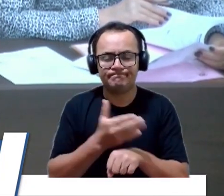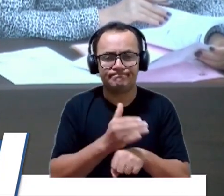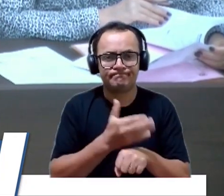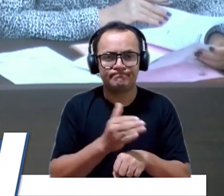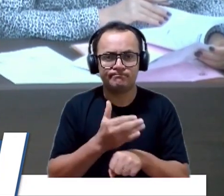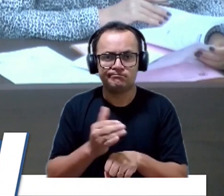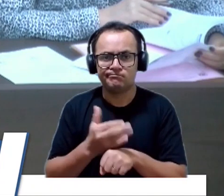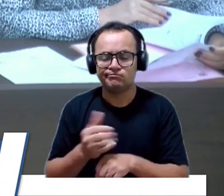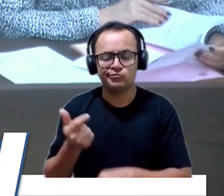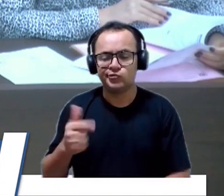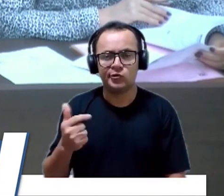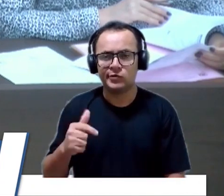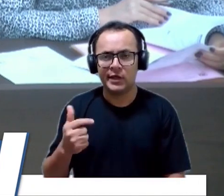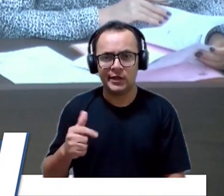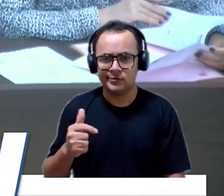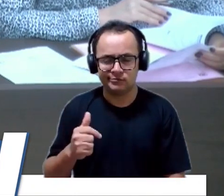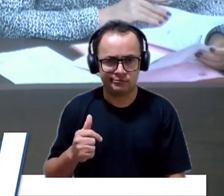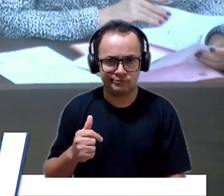supersticiosas